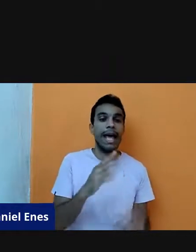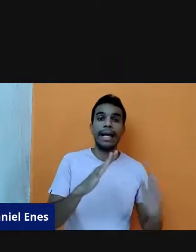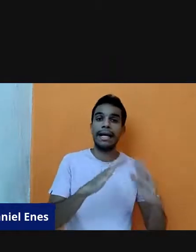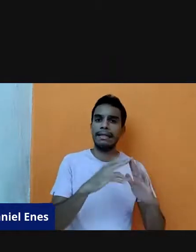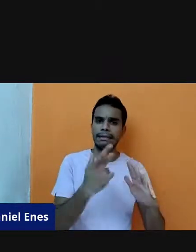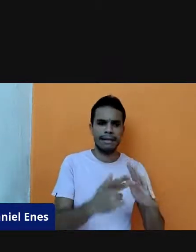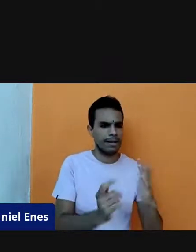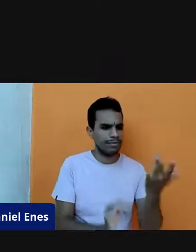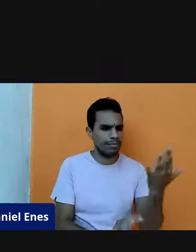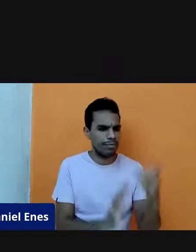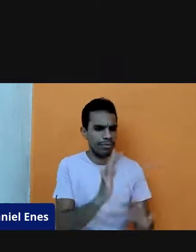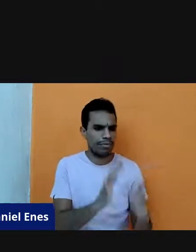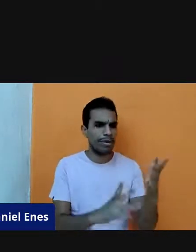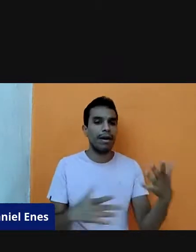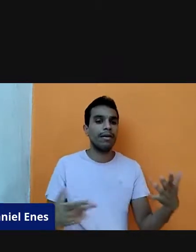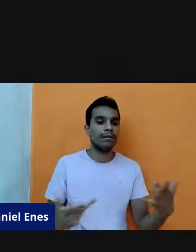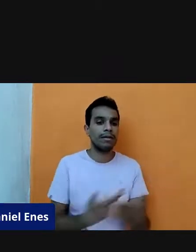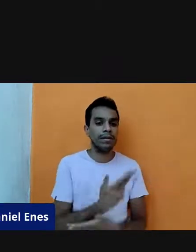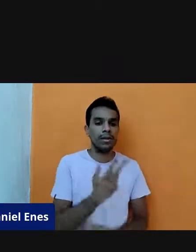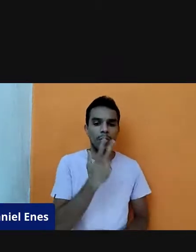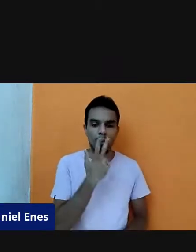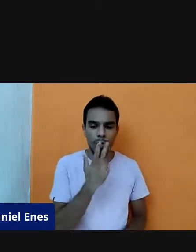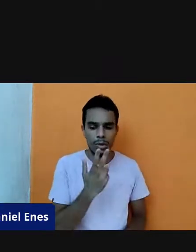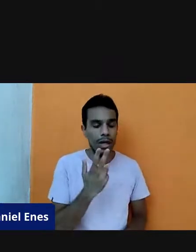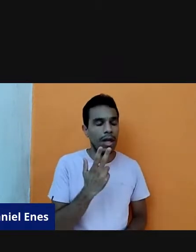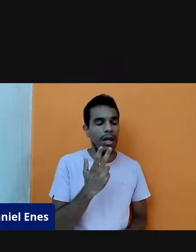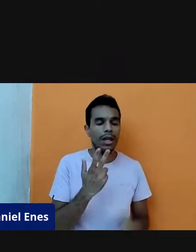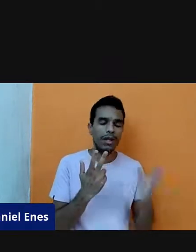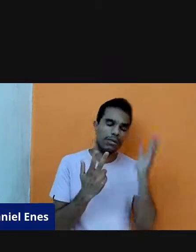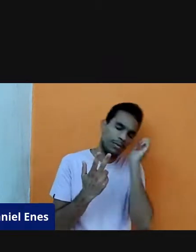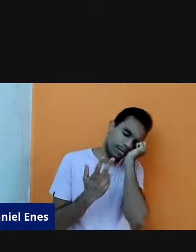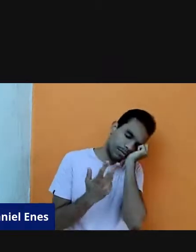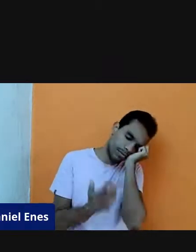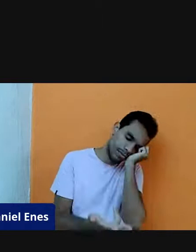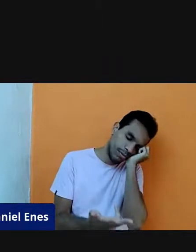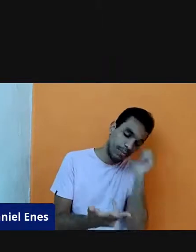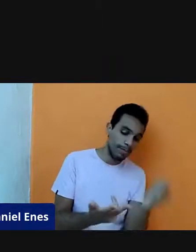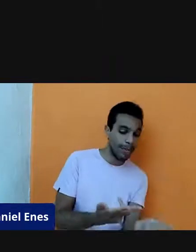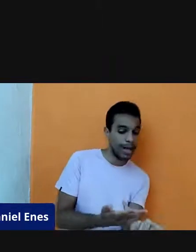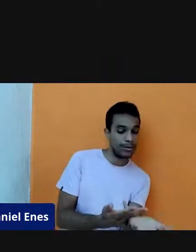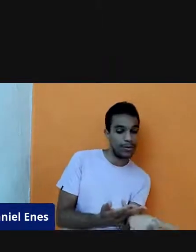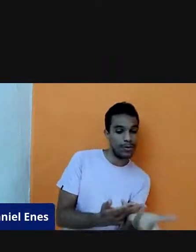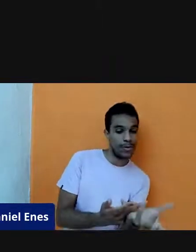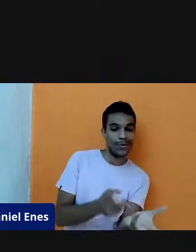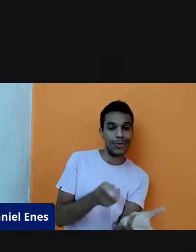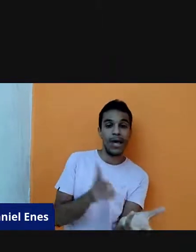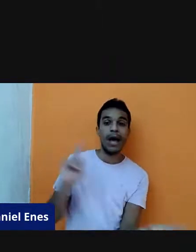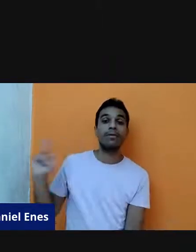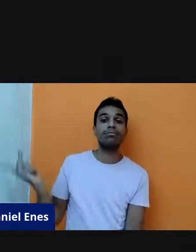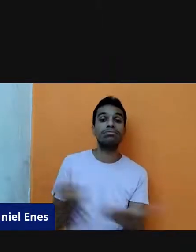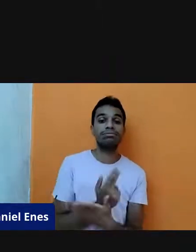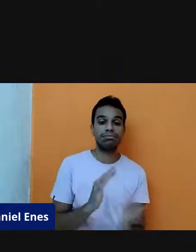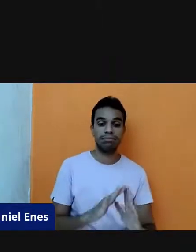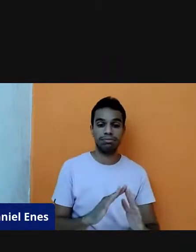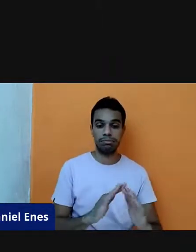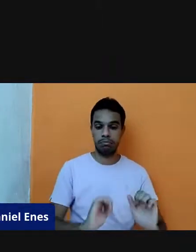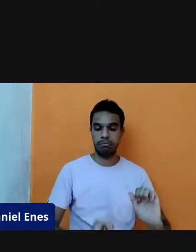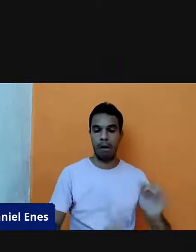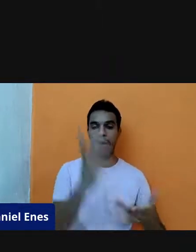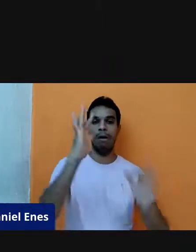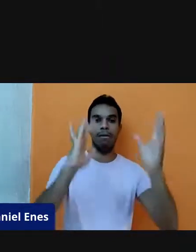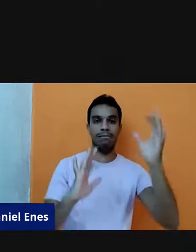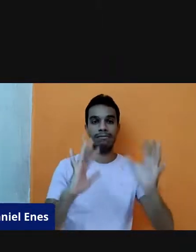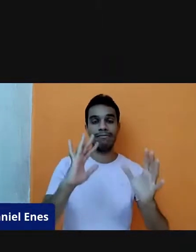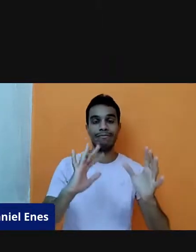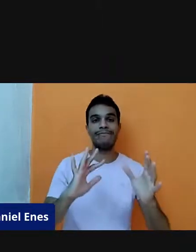por conta de um cigarro aceso. Ela dormiu e o cigarro ficou aceso. Então, a sua casa pegou fogo.